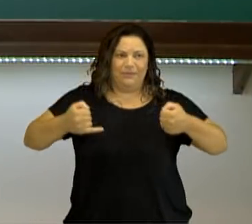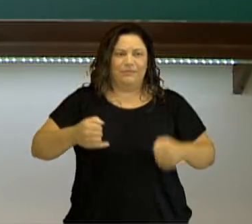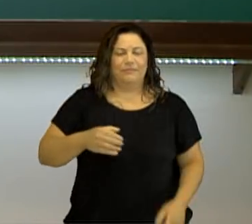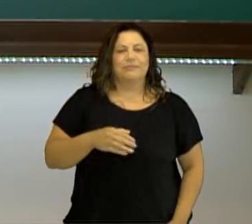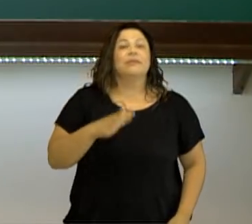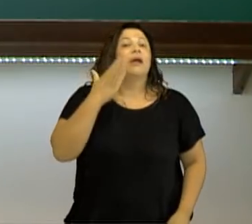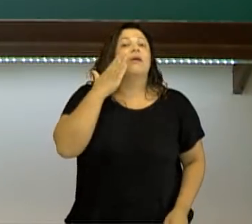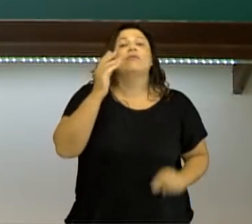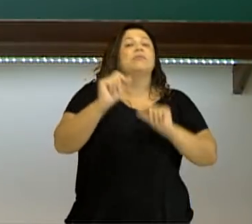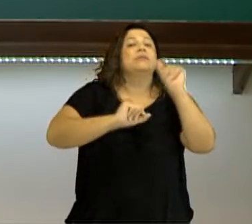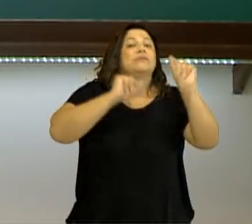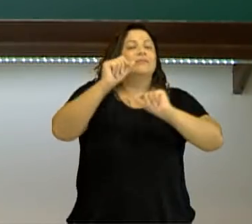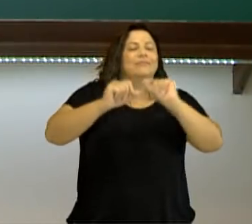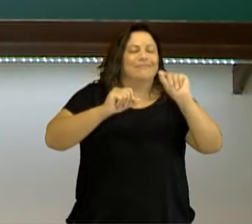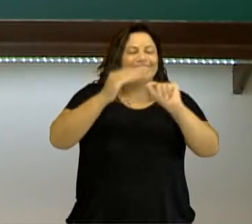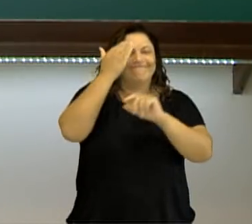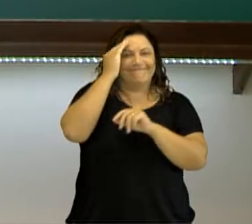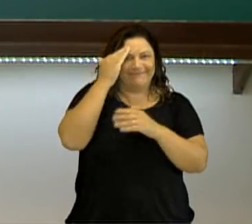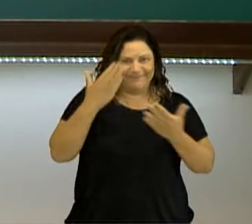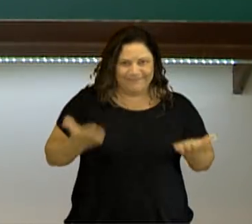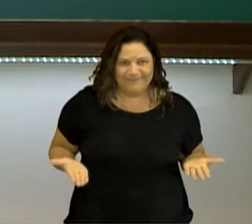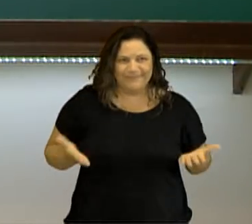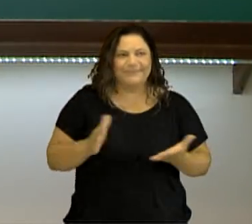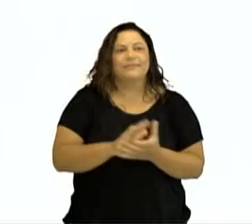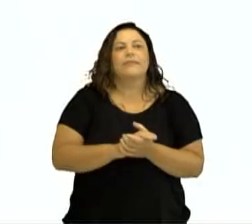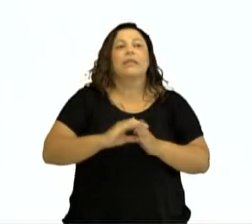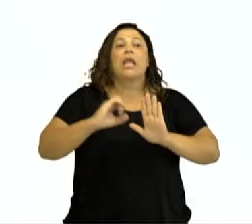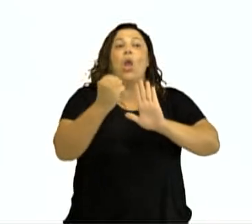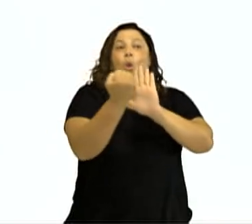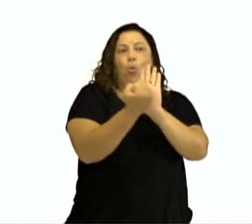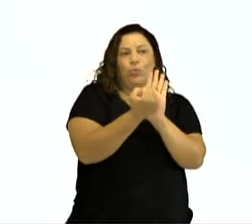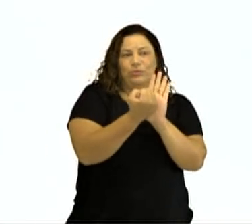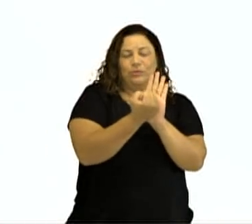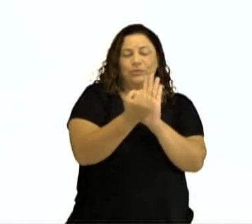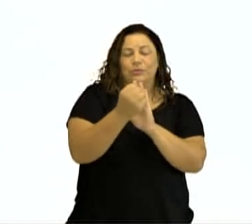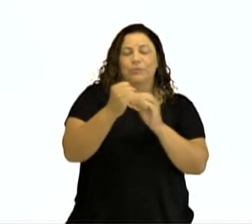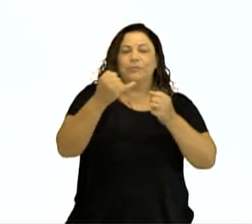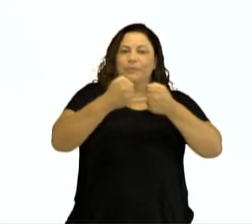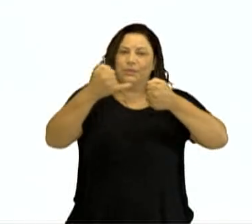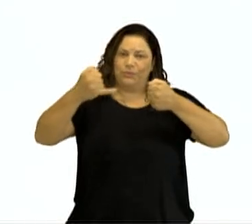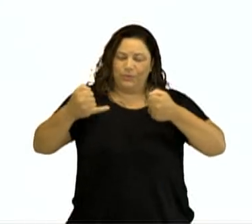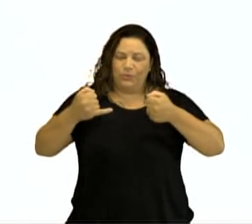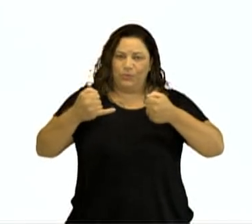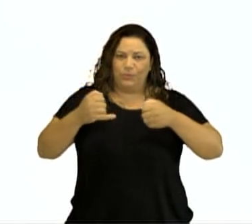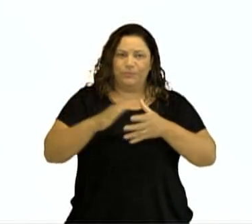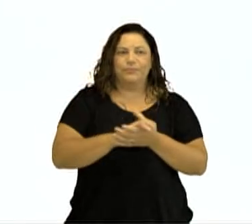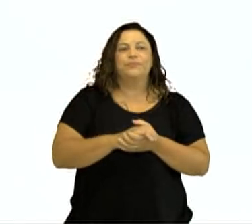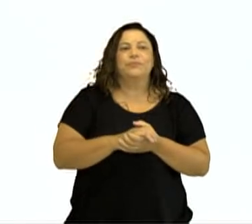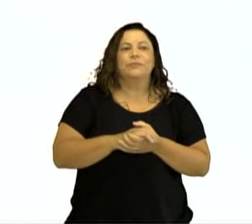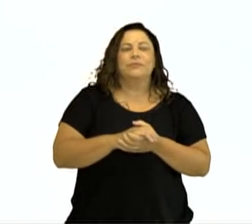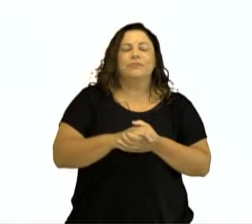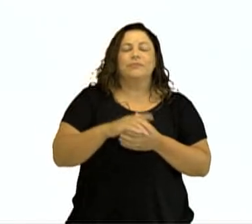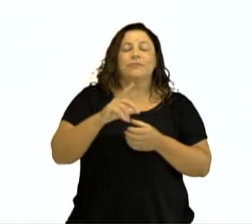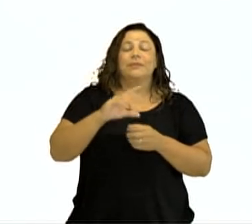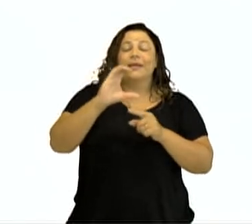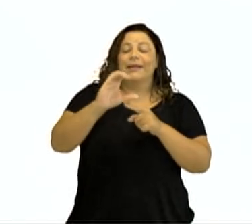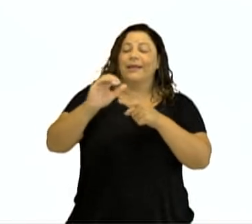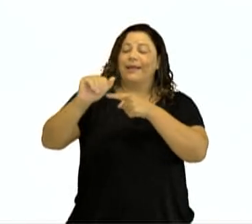entenderam. O símbolo para o íon cátion, o símbolo para o íon